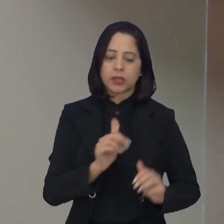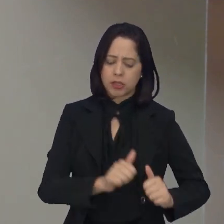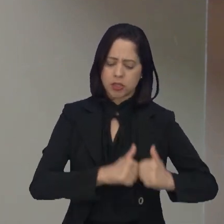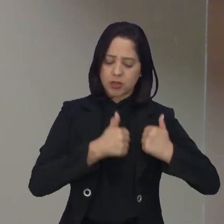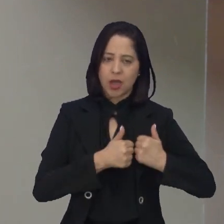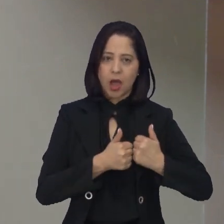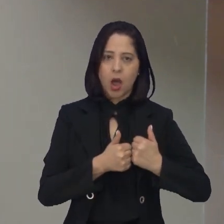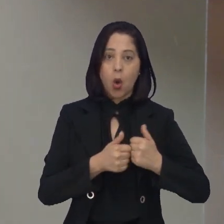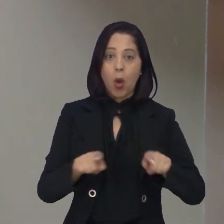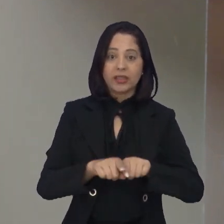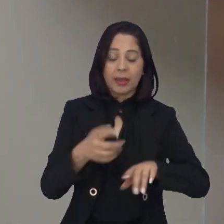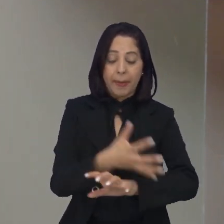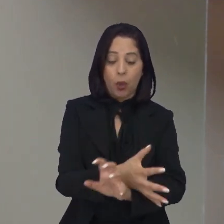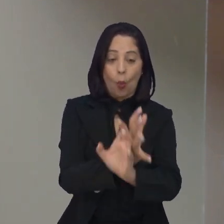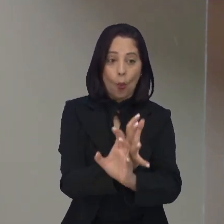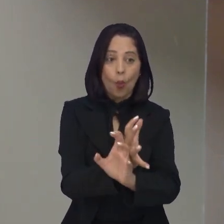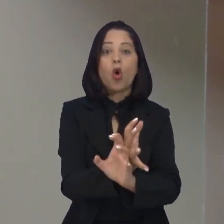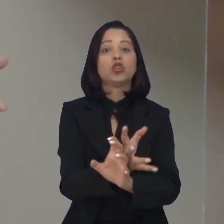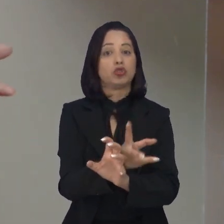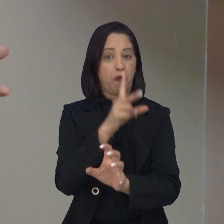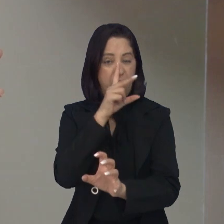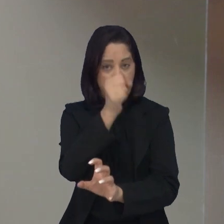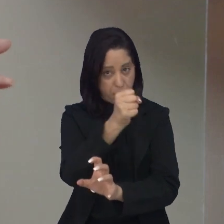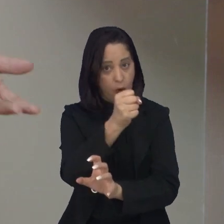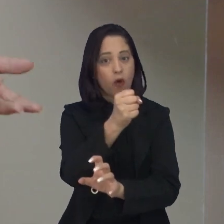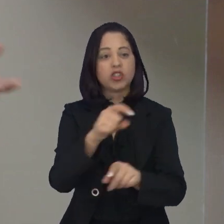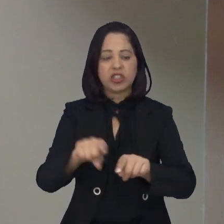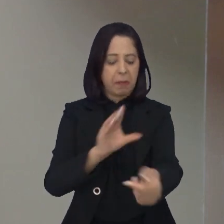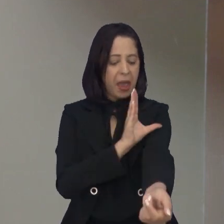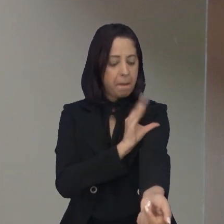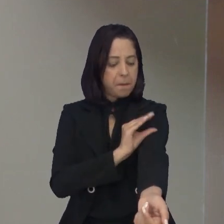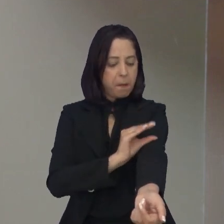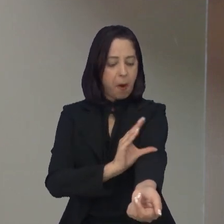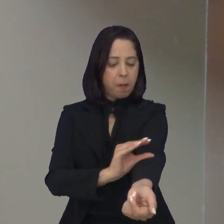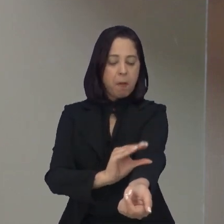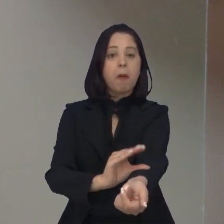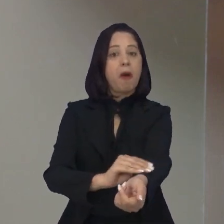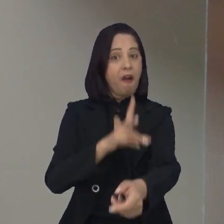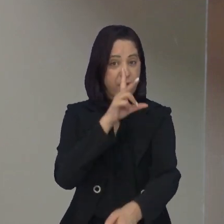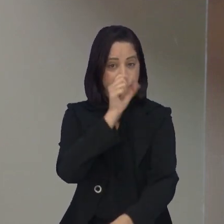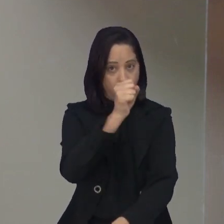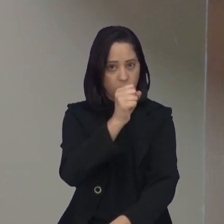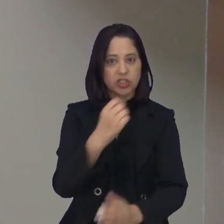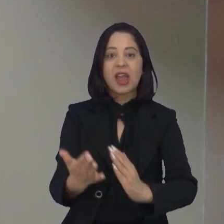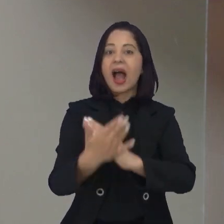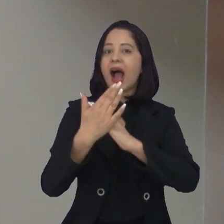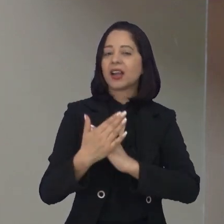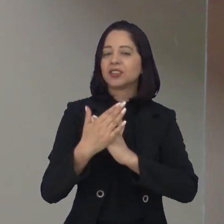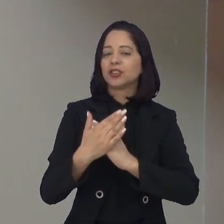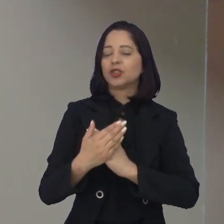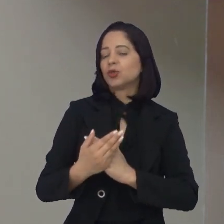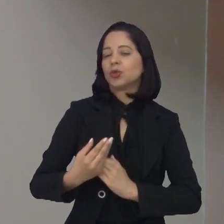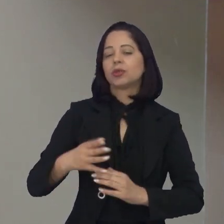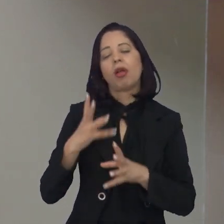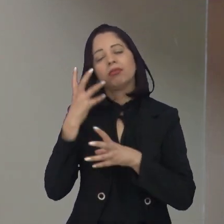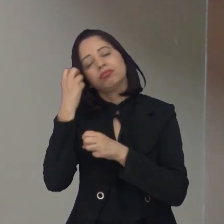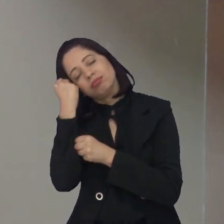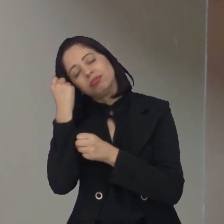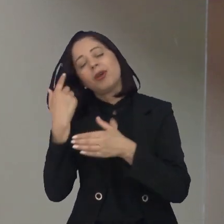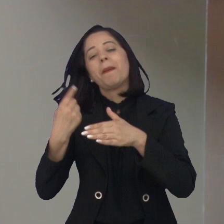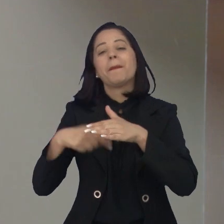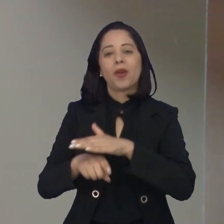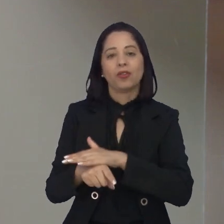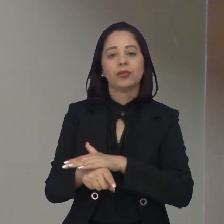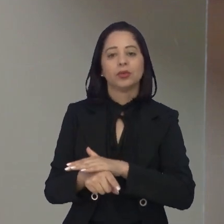os ossos e os músculos, também melhora o humor e a qualidade do sono. E depois do intervalo eu vou conversar